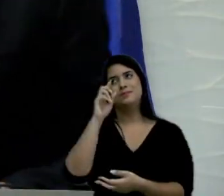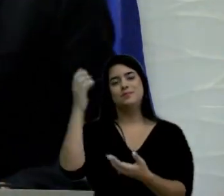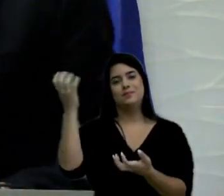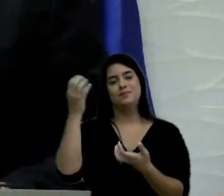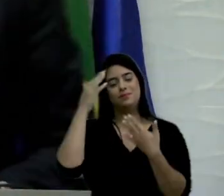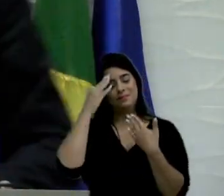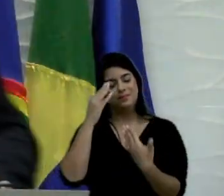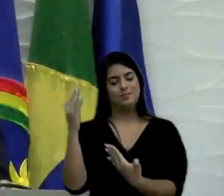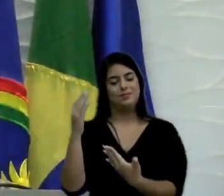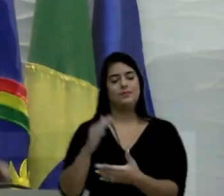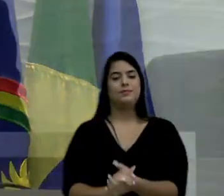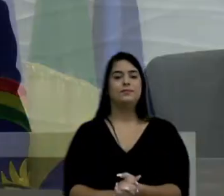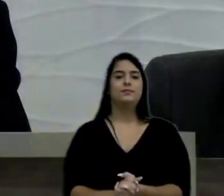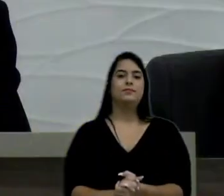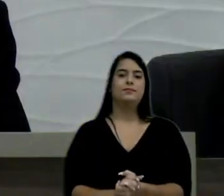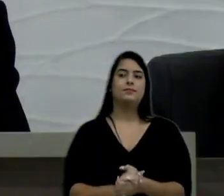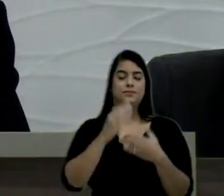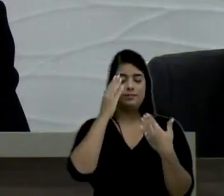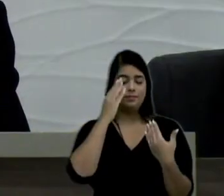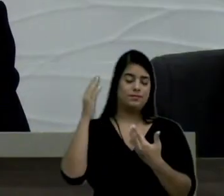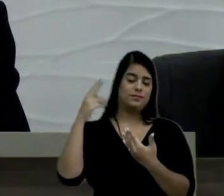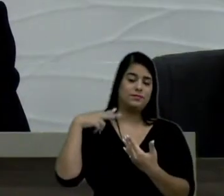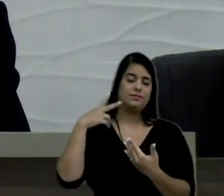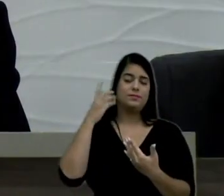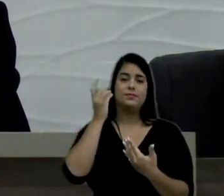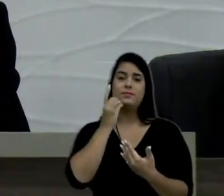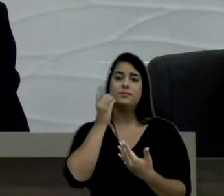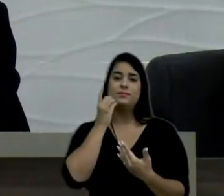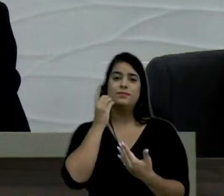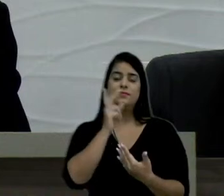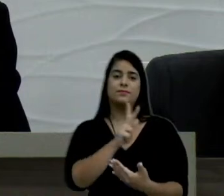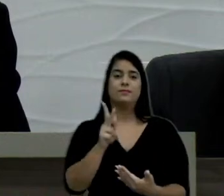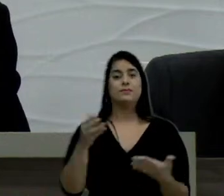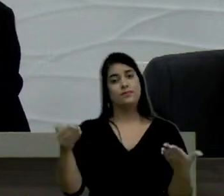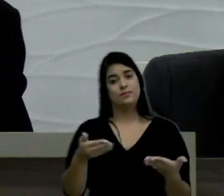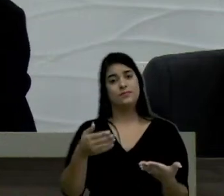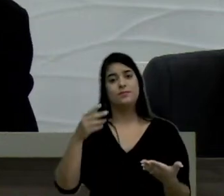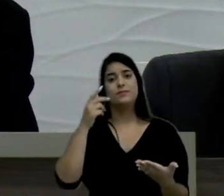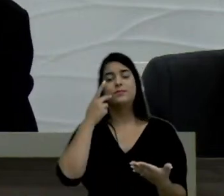Muito obrigado Vereador Diogo faculdade para vereador